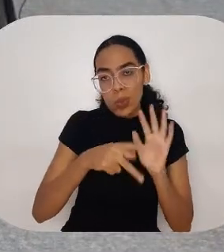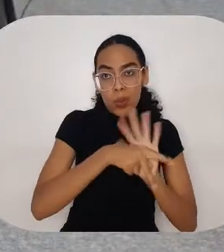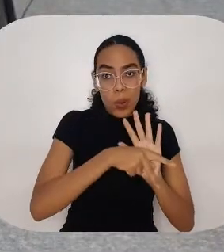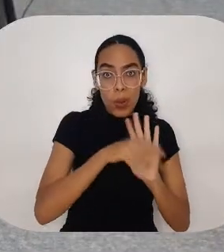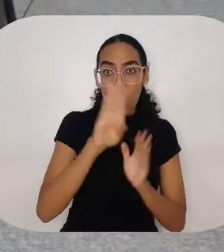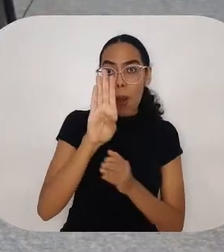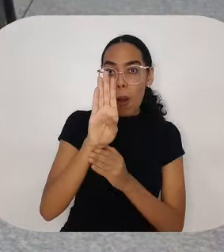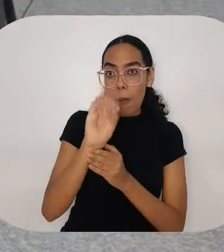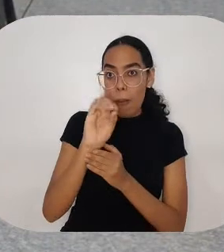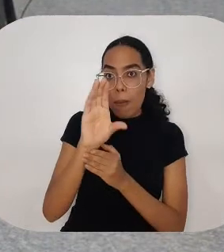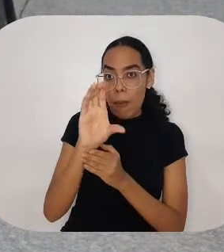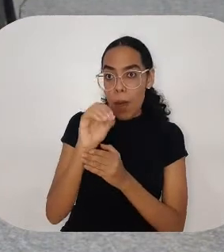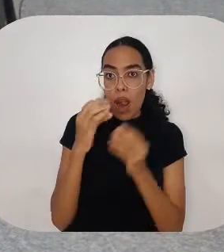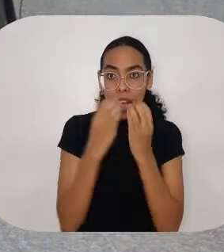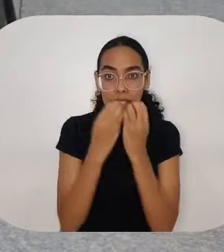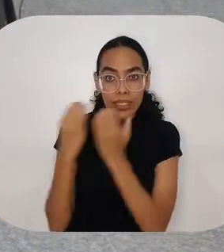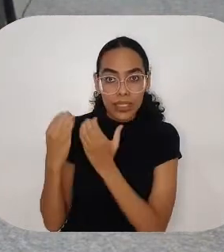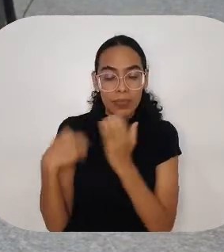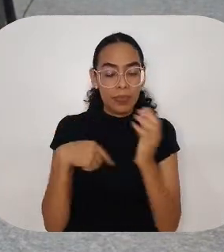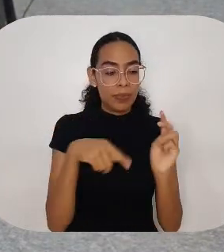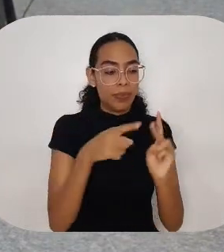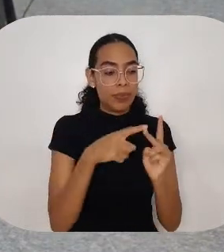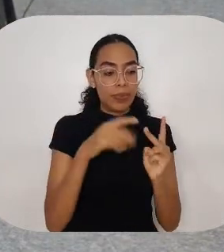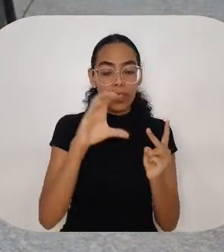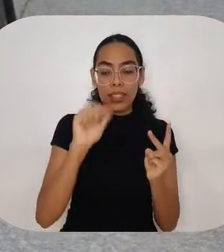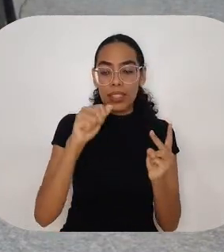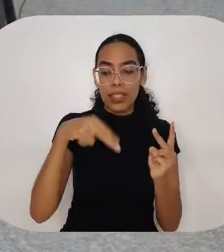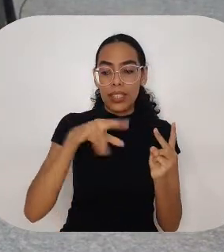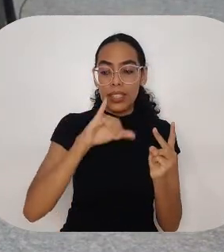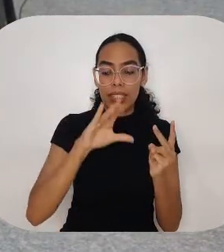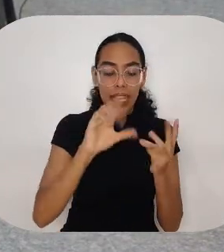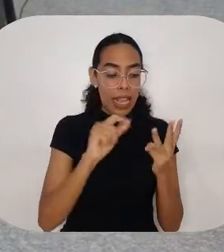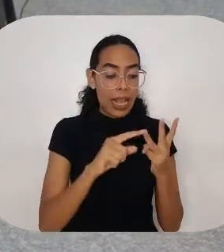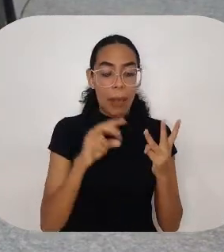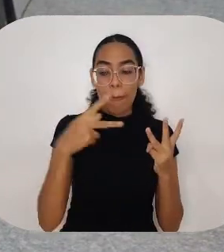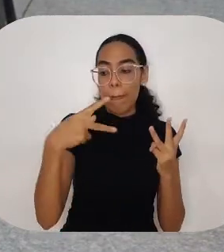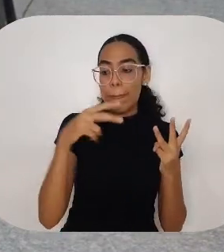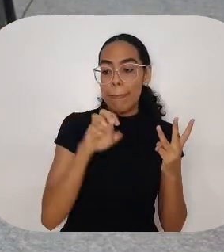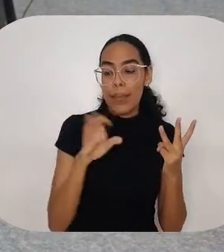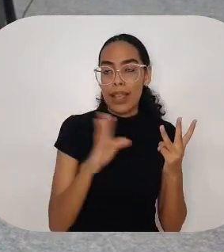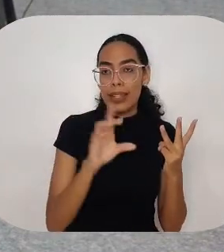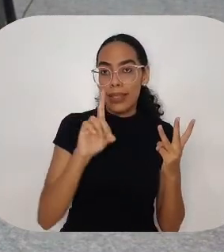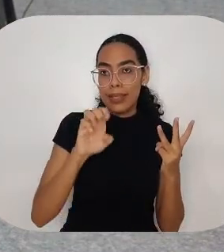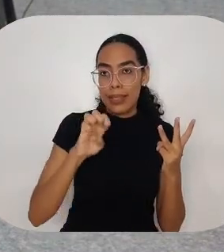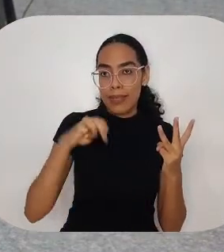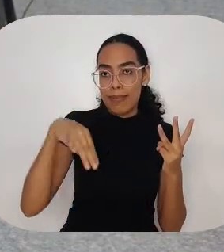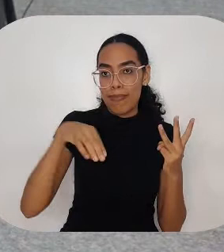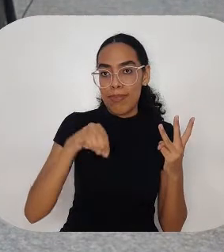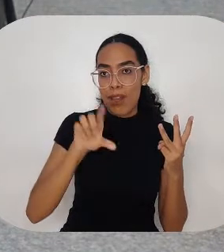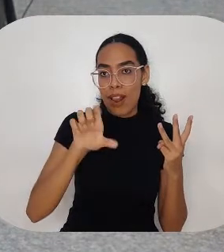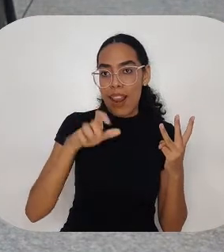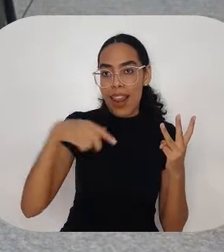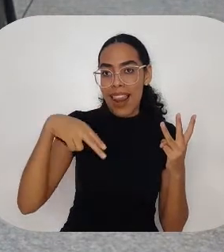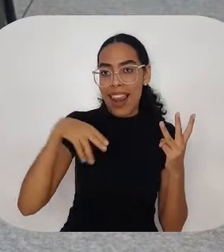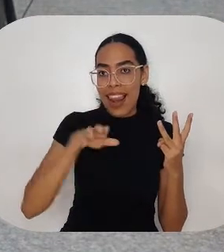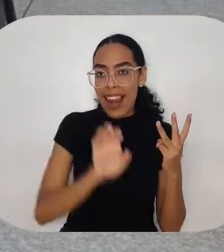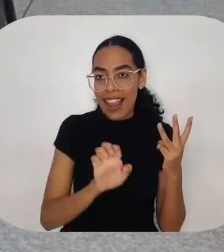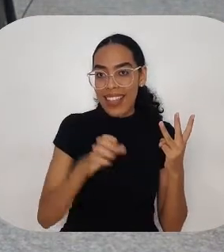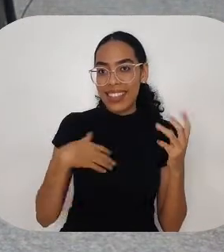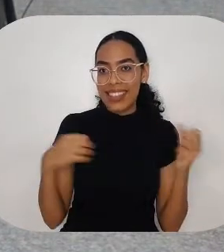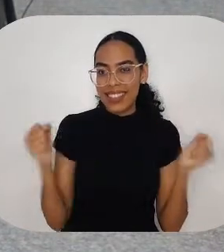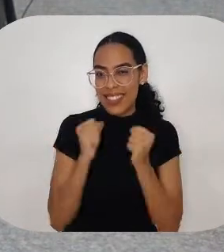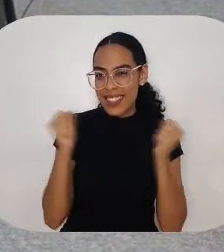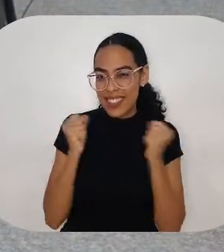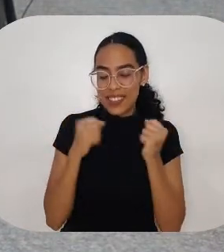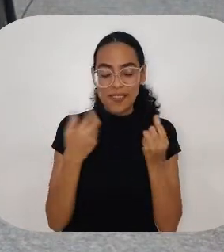de milho. Bolo de milho. E canjica. O que mais? Canjica. Pé de moleque. Pé de moleque. Ai, me deu até fome. Não te deu fome, não. Me deu até